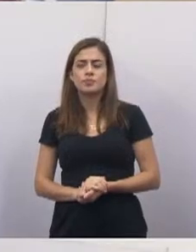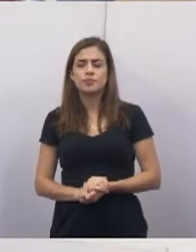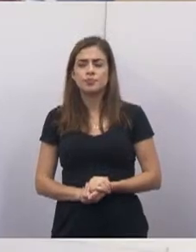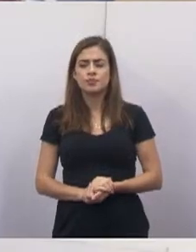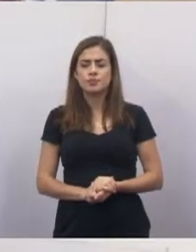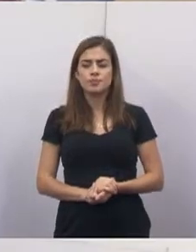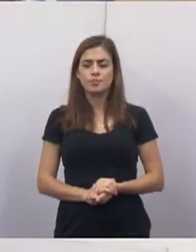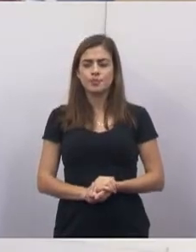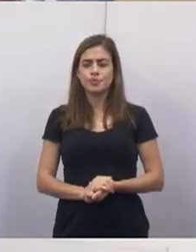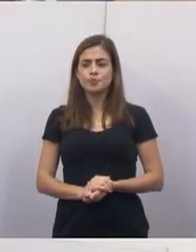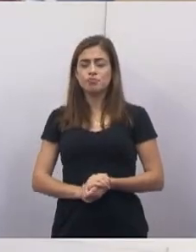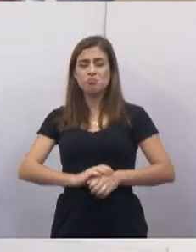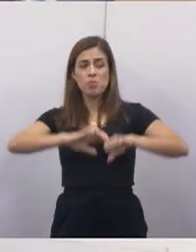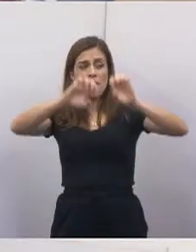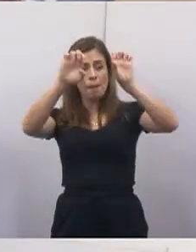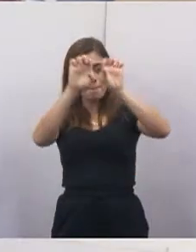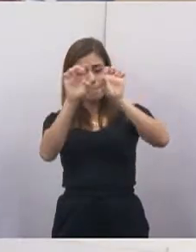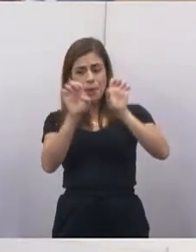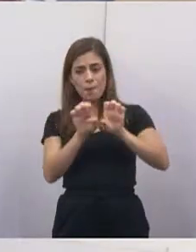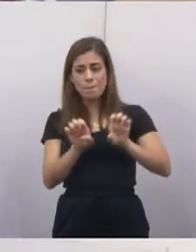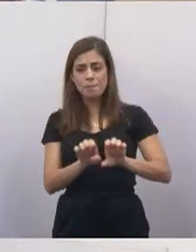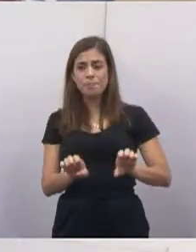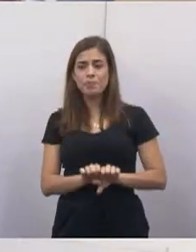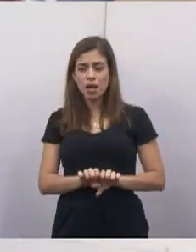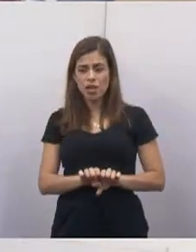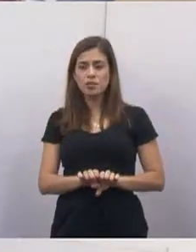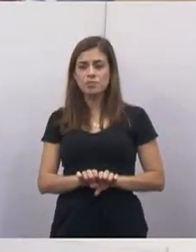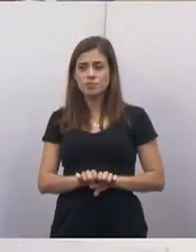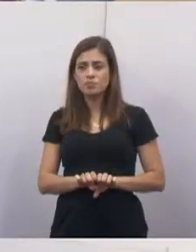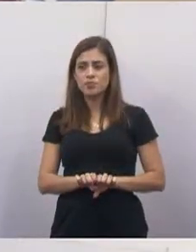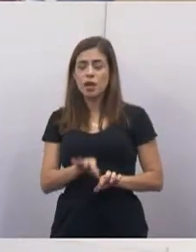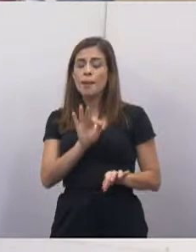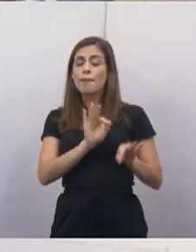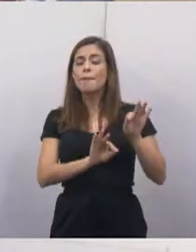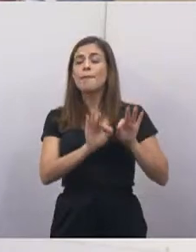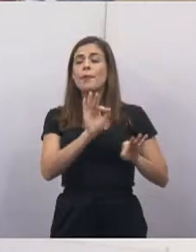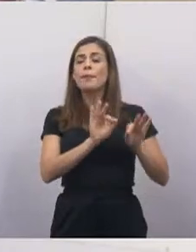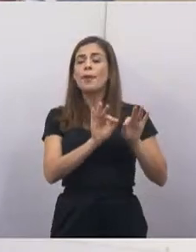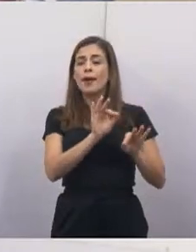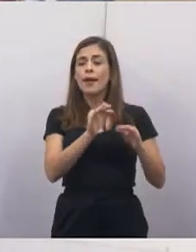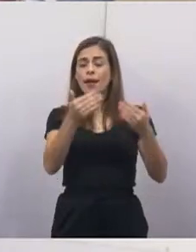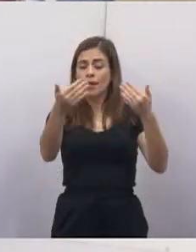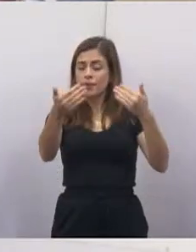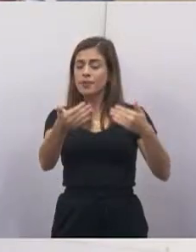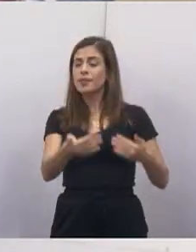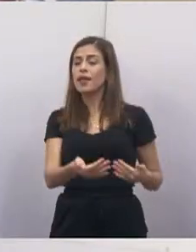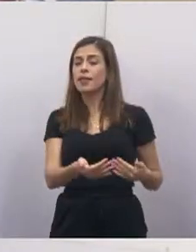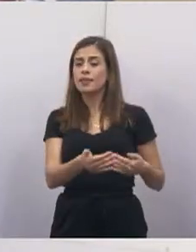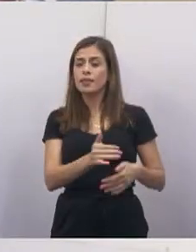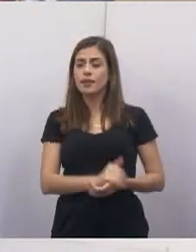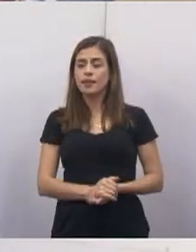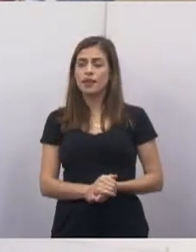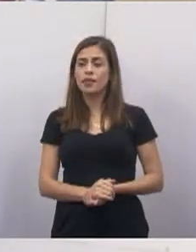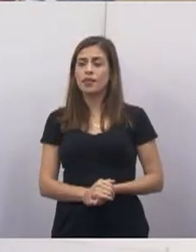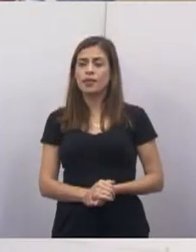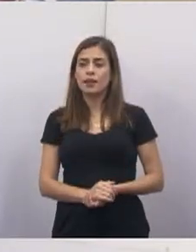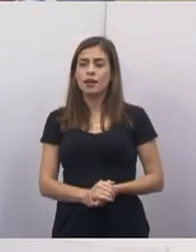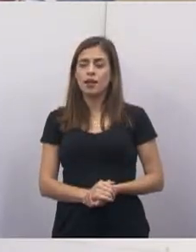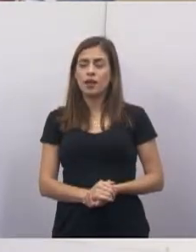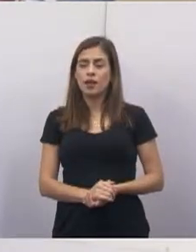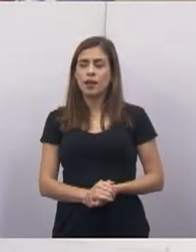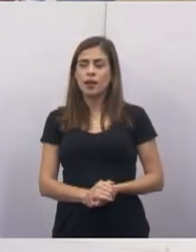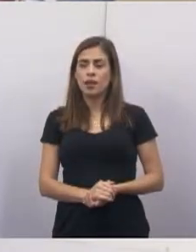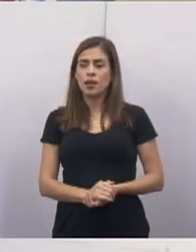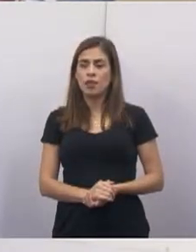Toda aquela estrutura, ela foi preparada para atender os casos